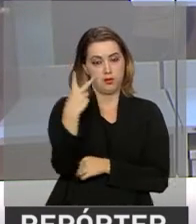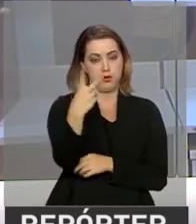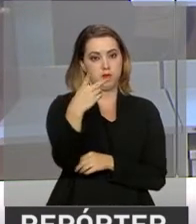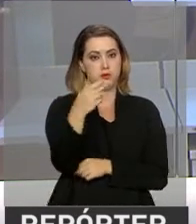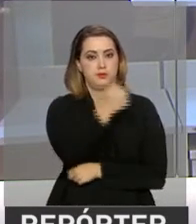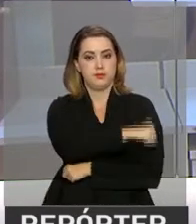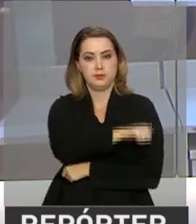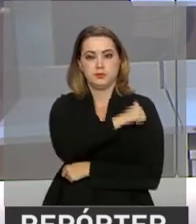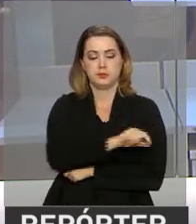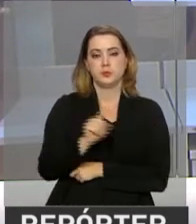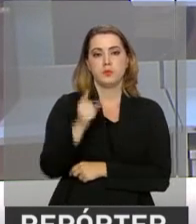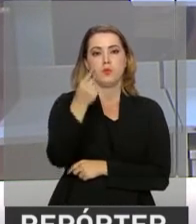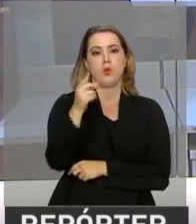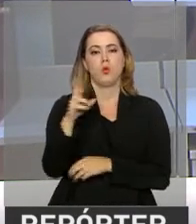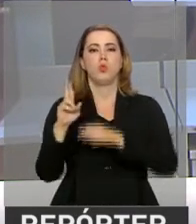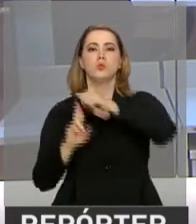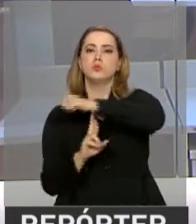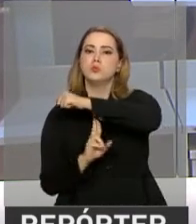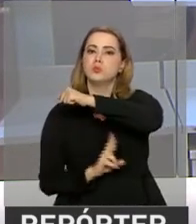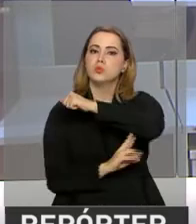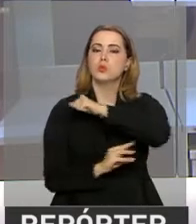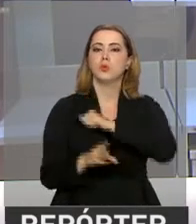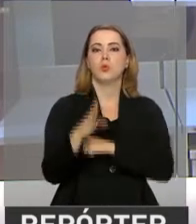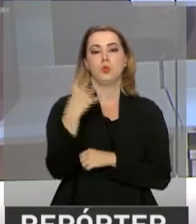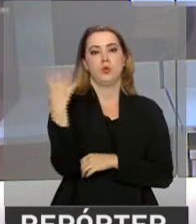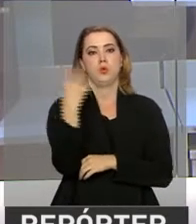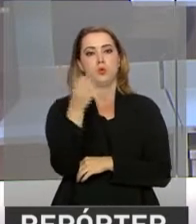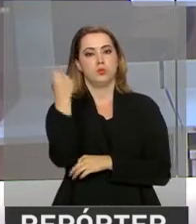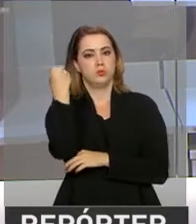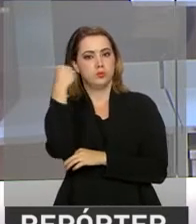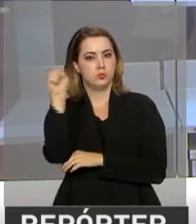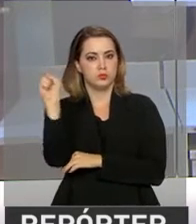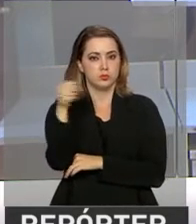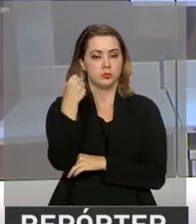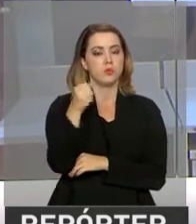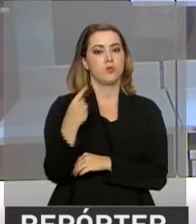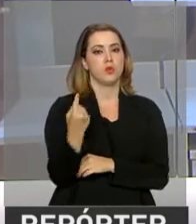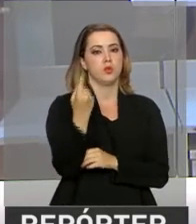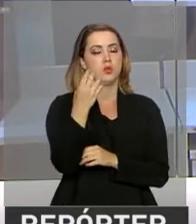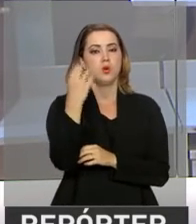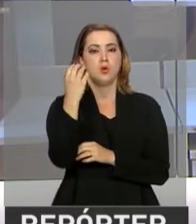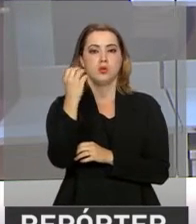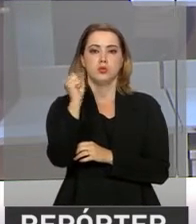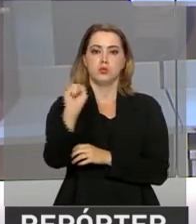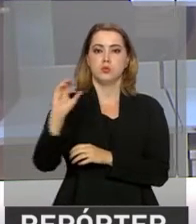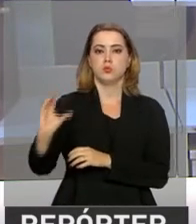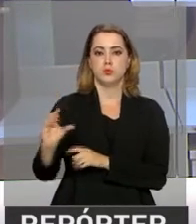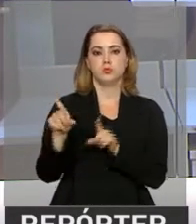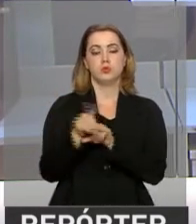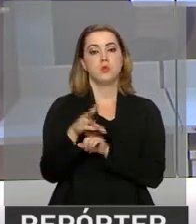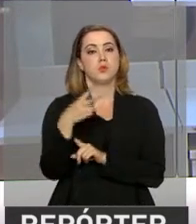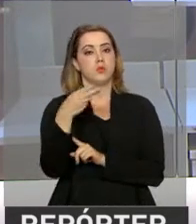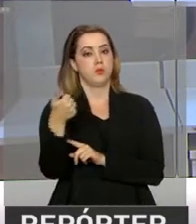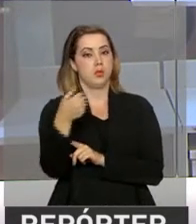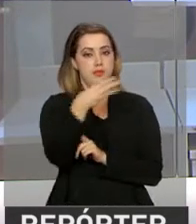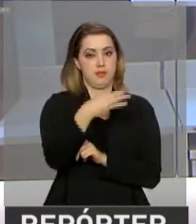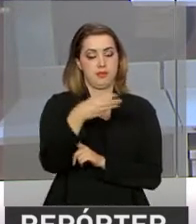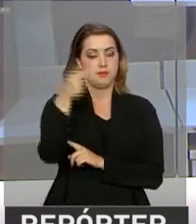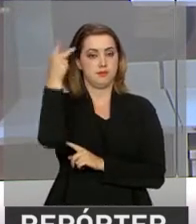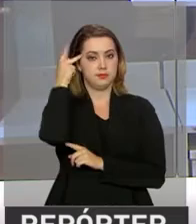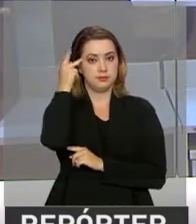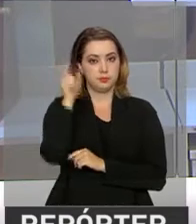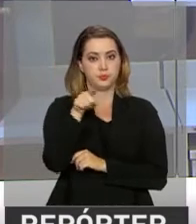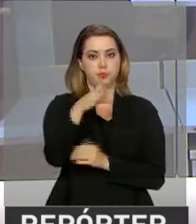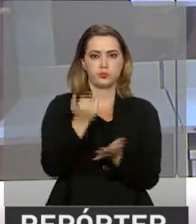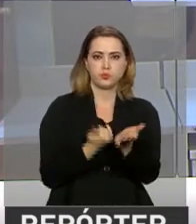Rio de Janeiro, 1 em Rondônia, 4 no Rio Grande do Sul, 1 em Santa Catarina e 13 em São Paulo. A iniciativa é parte